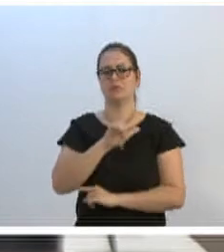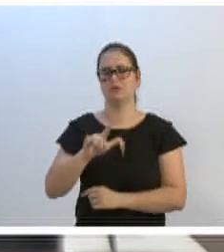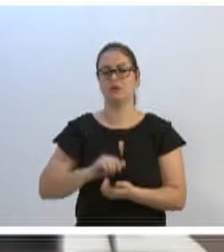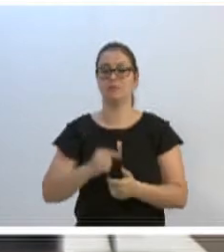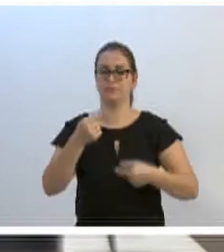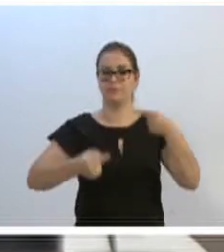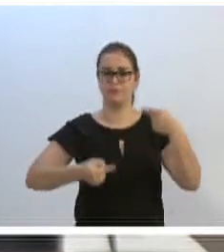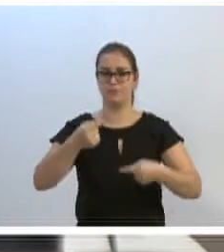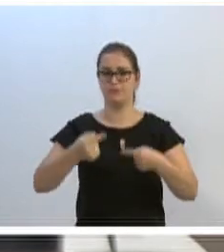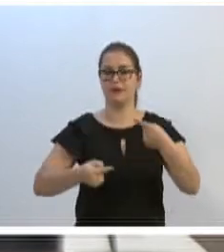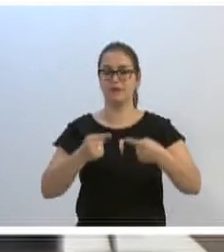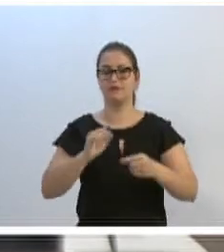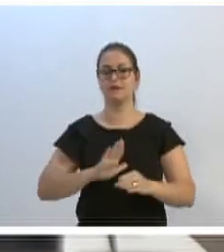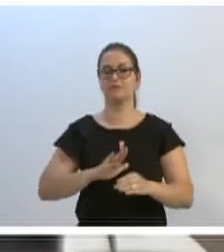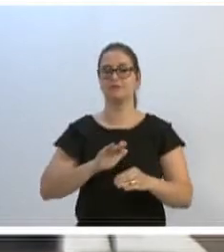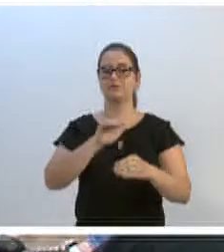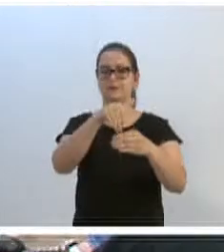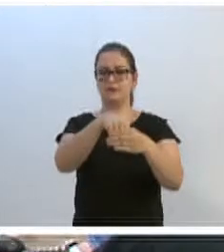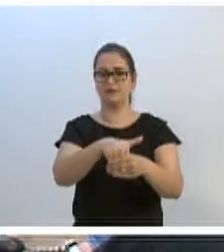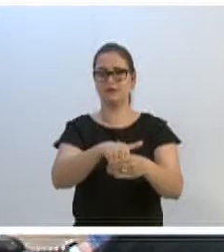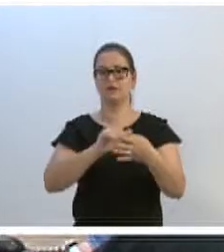Em discussão, em votação.